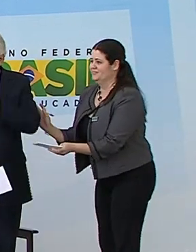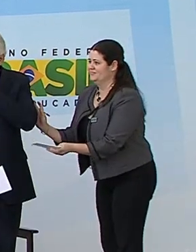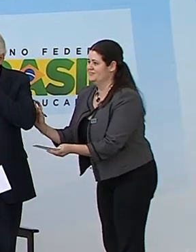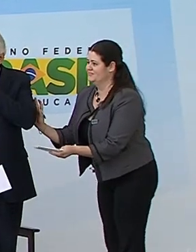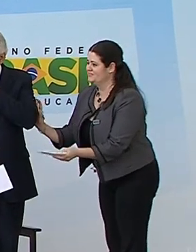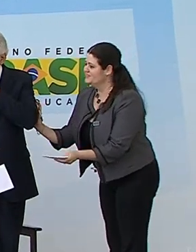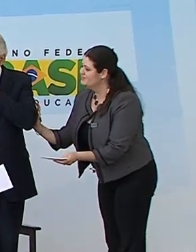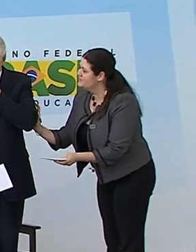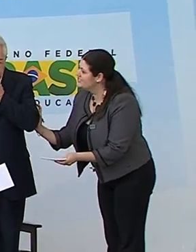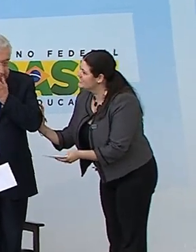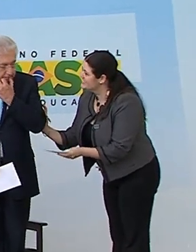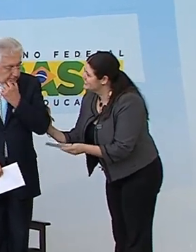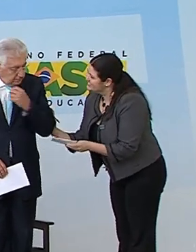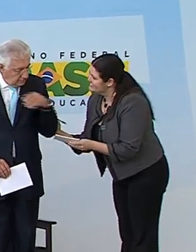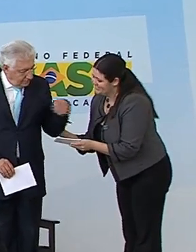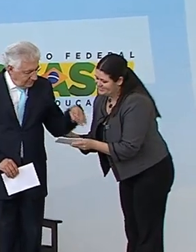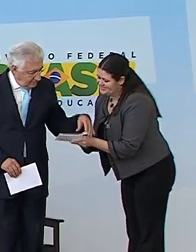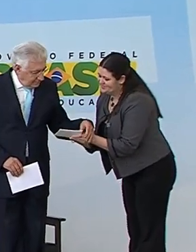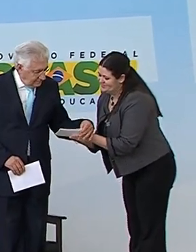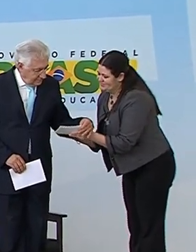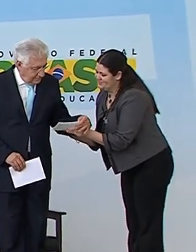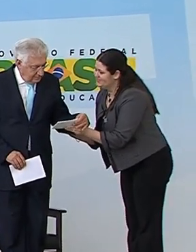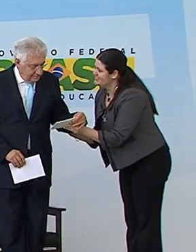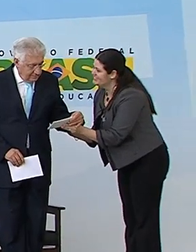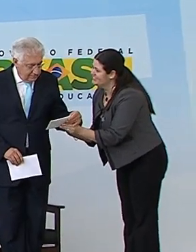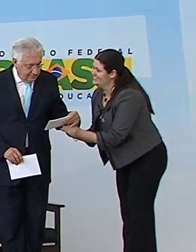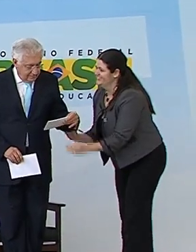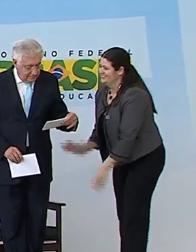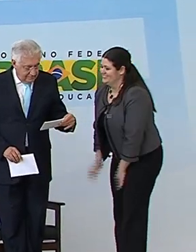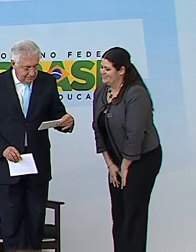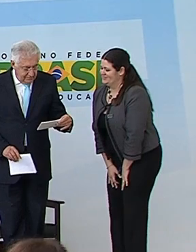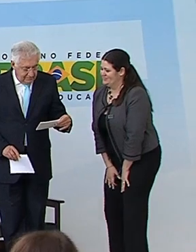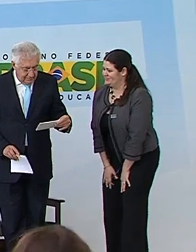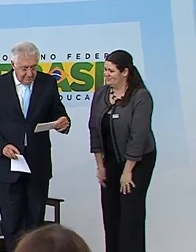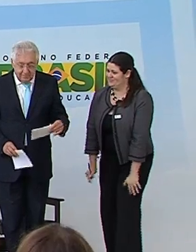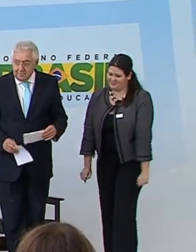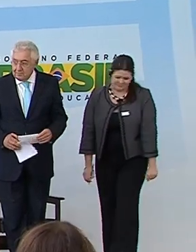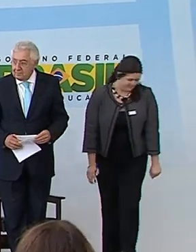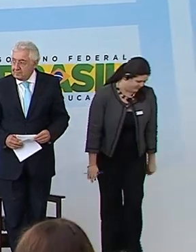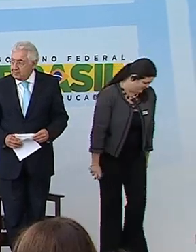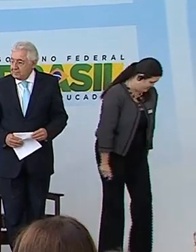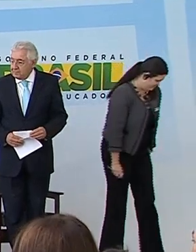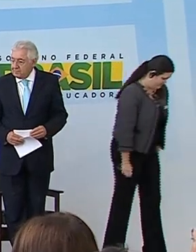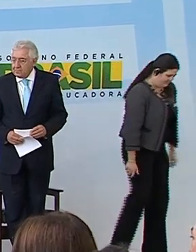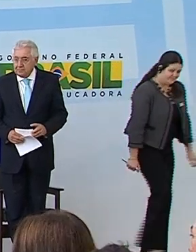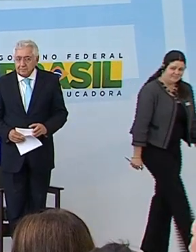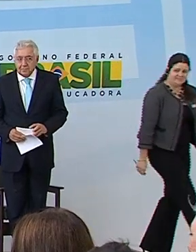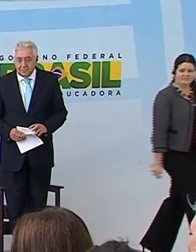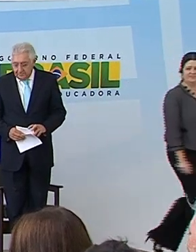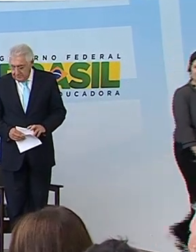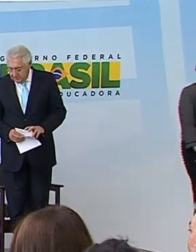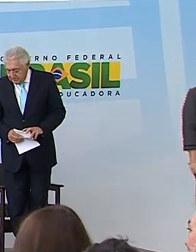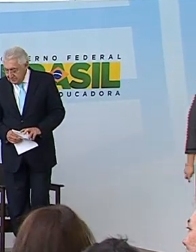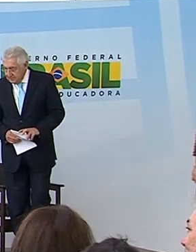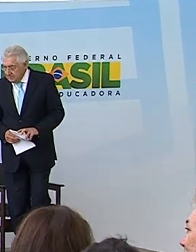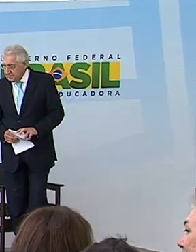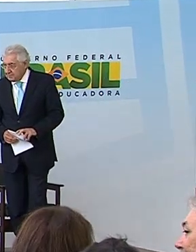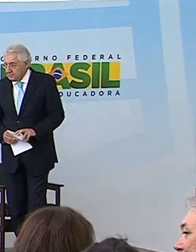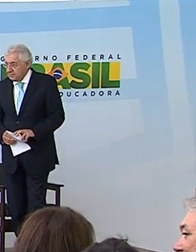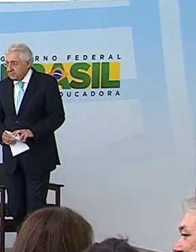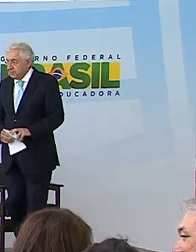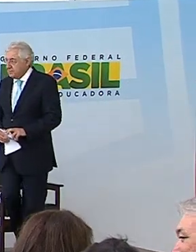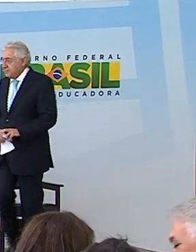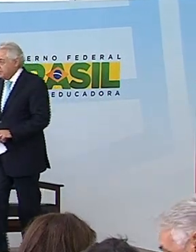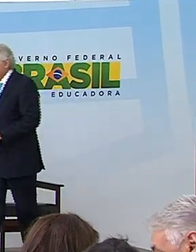secretaria de governo da presidência da república Carlos Leone Fonseca da Cunha explicará o funcionamento do sistema informatizado de